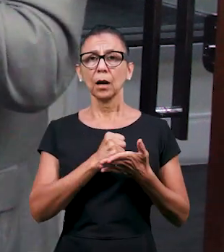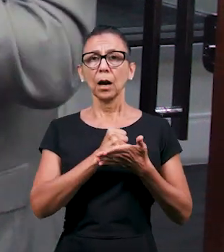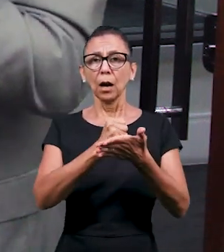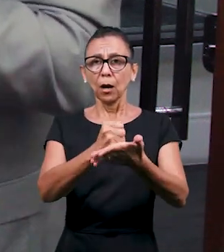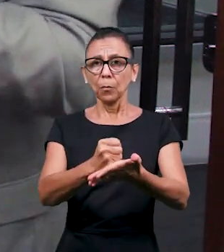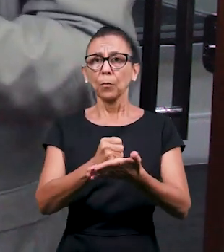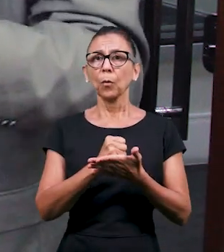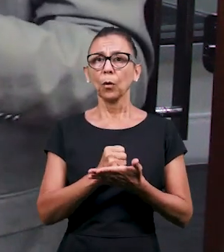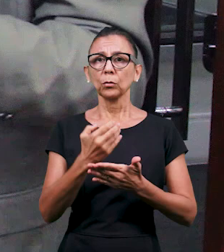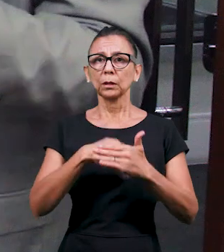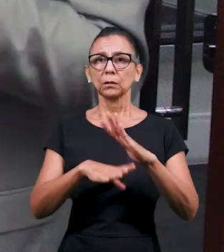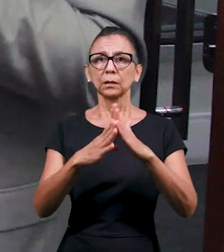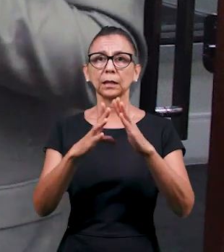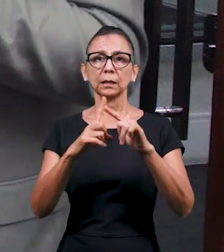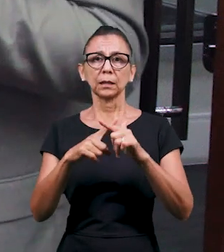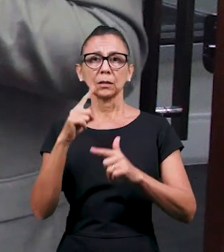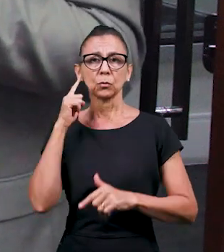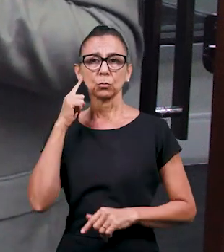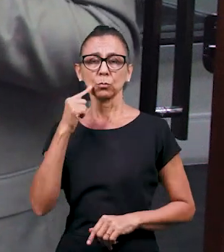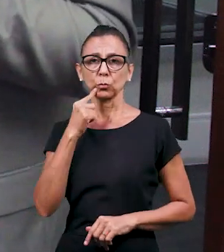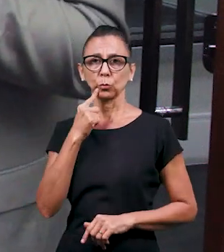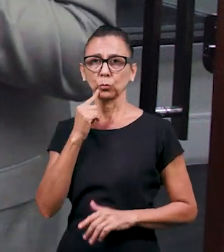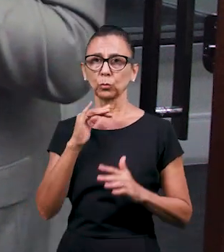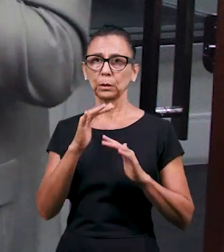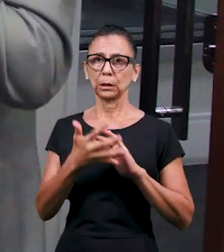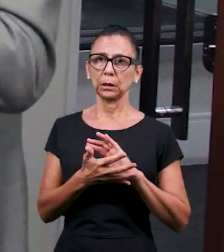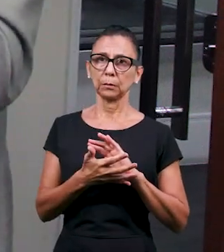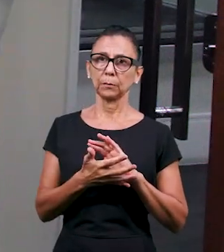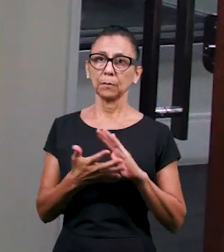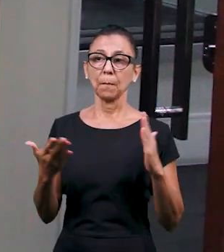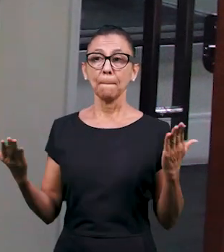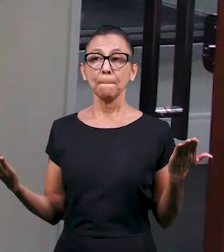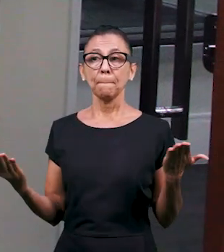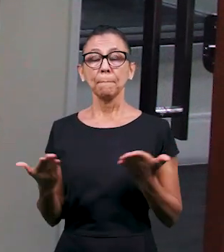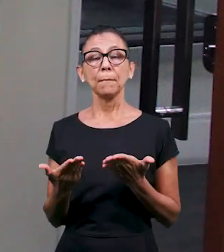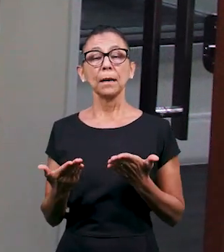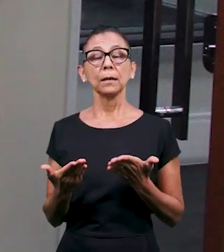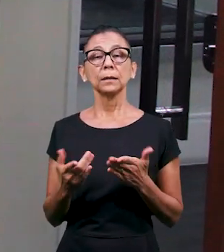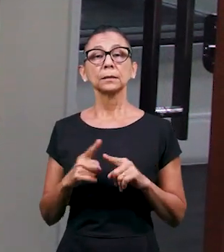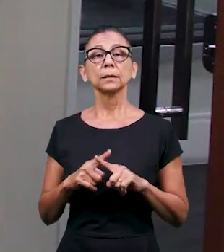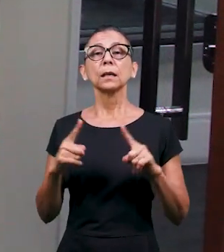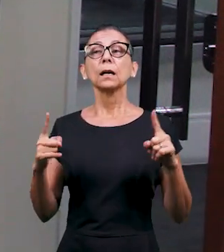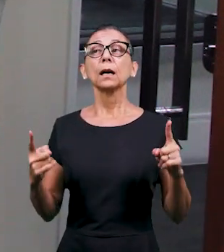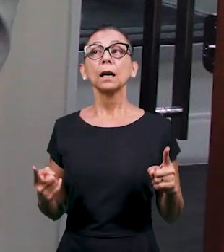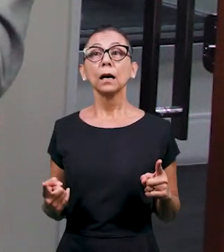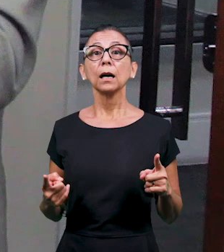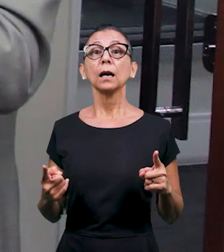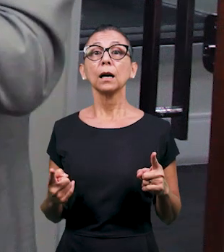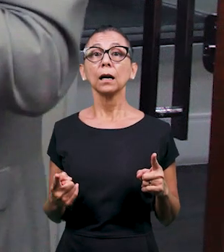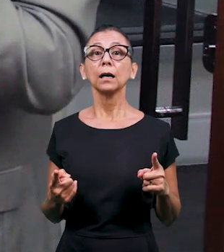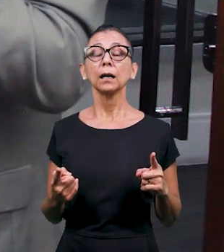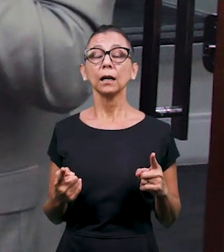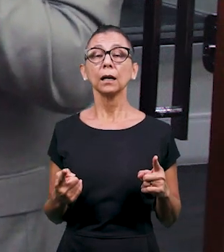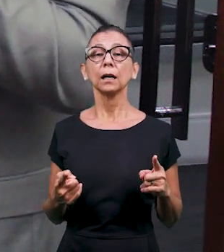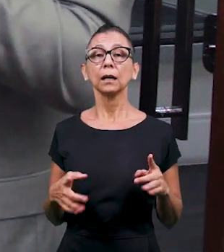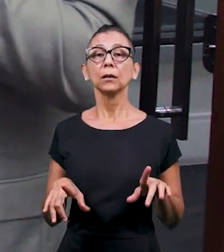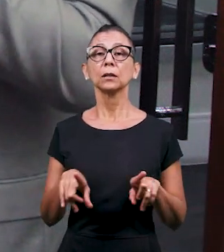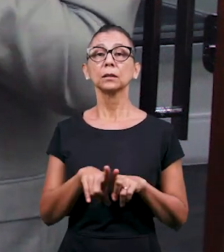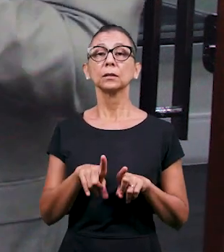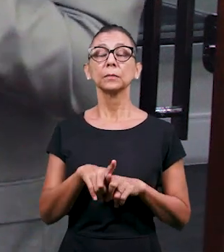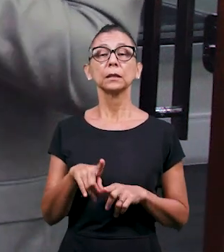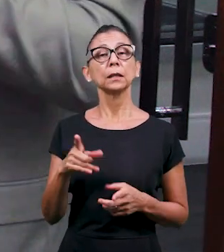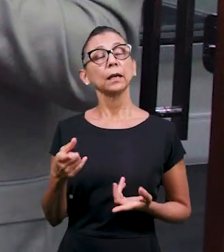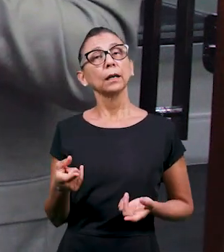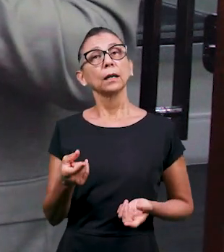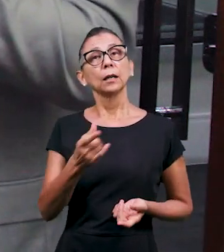assistência nas nossas igrejas. Mas agora a gente está indo um passo à frente, que é a surdo-cegueira, ou seja, a gente está